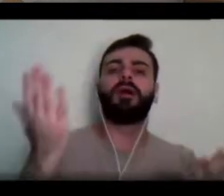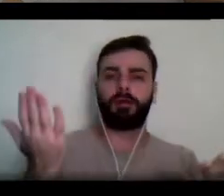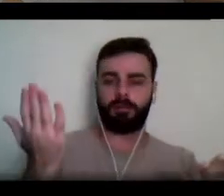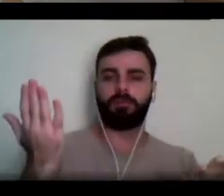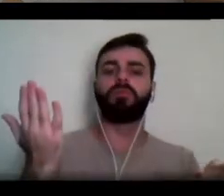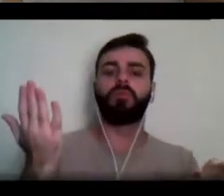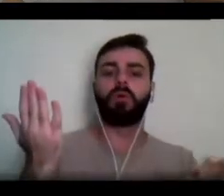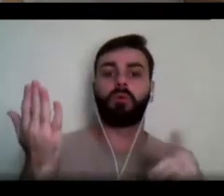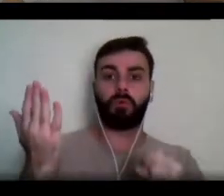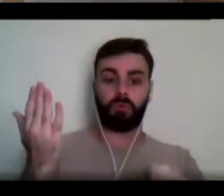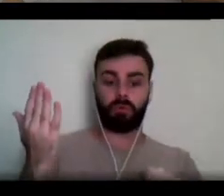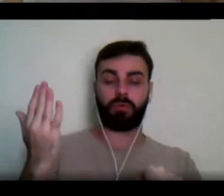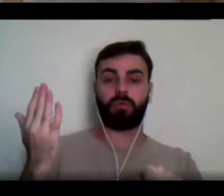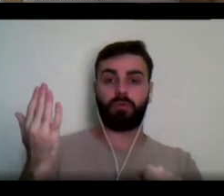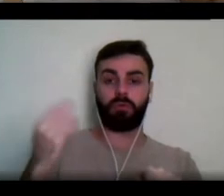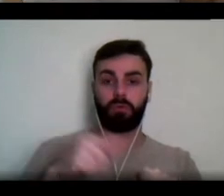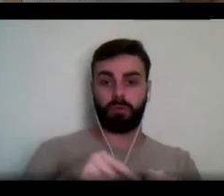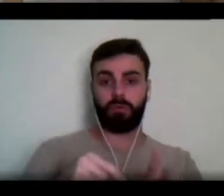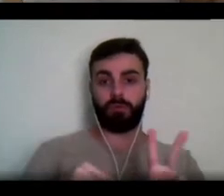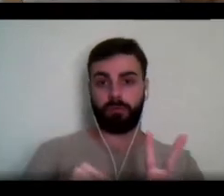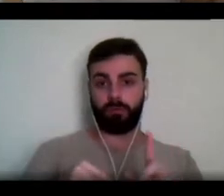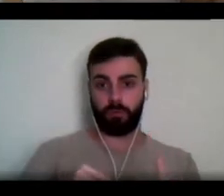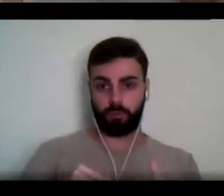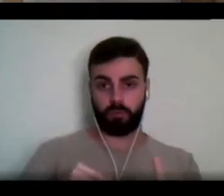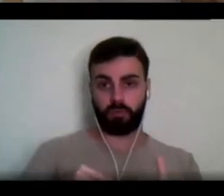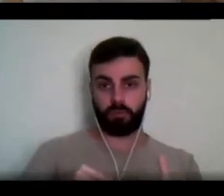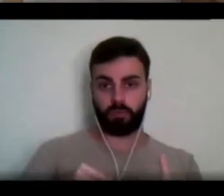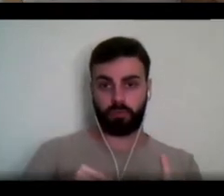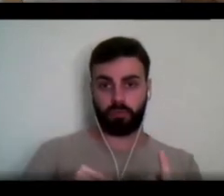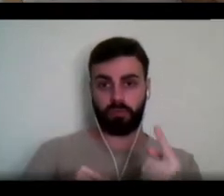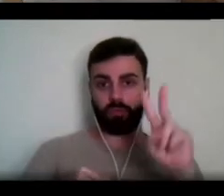de V1 até V